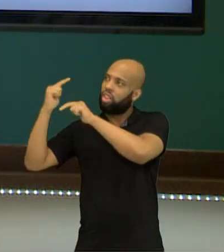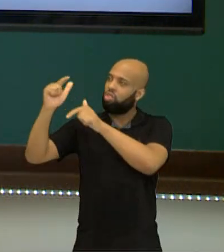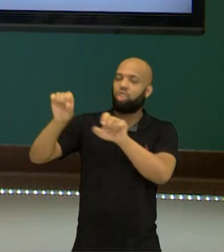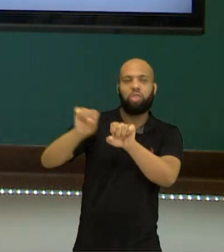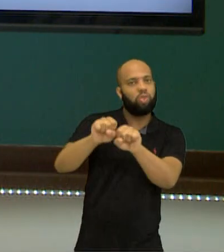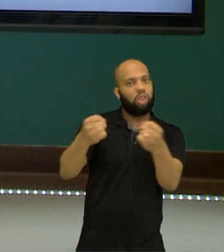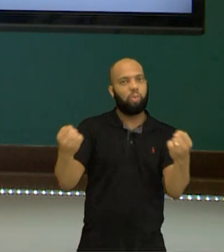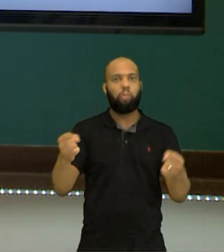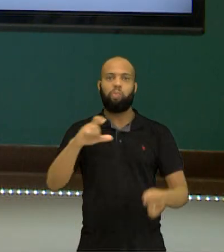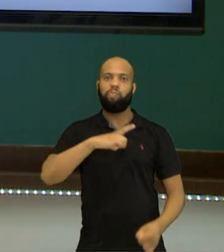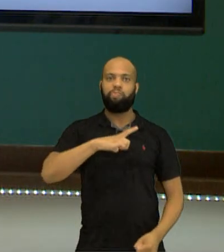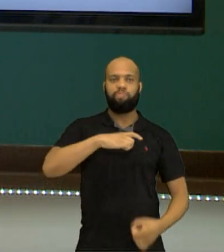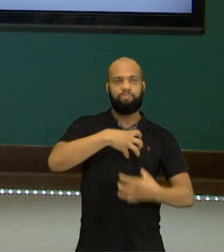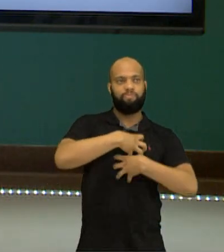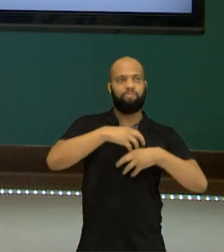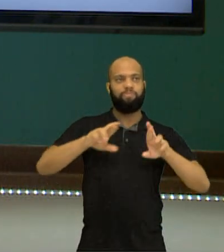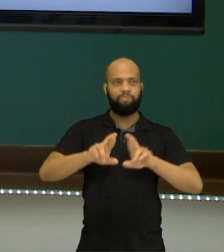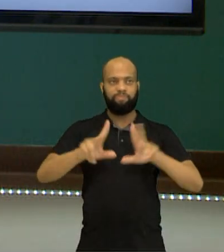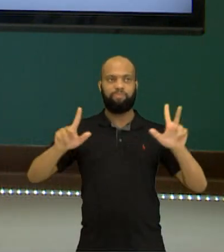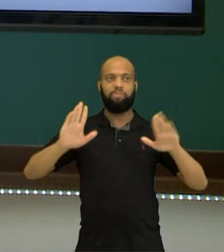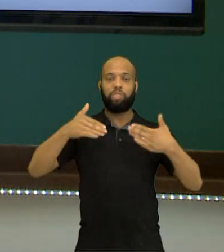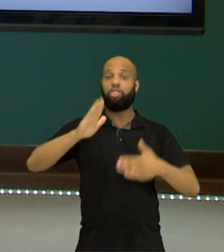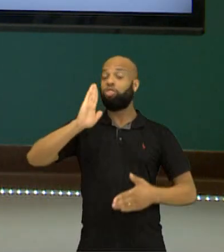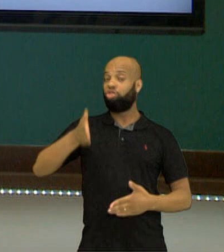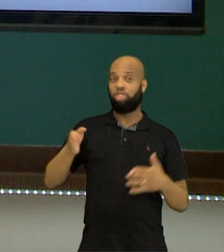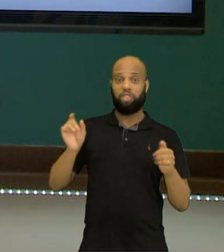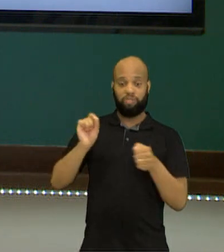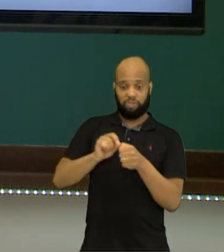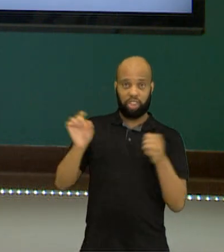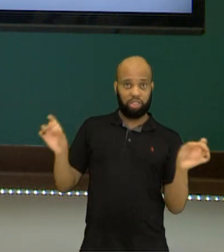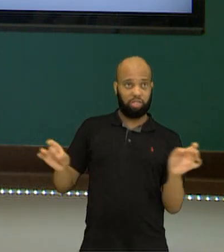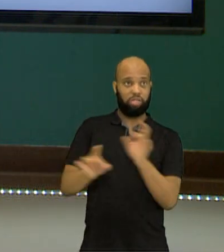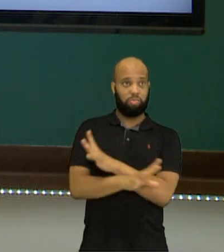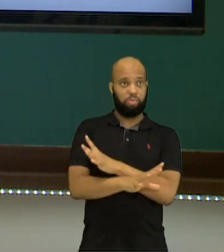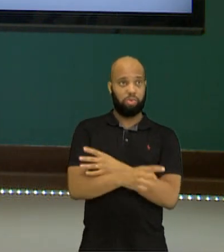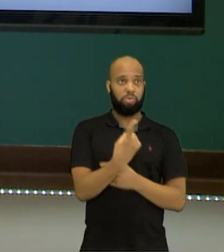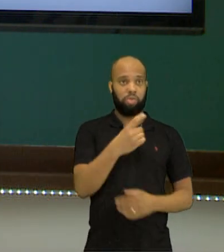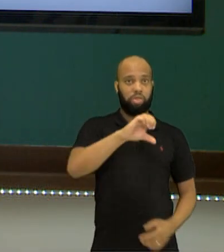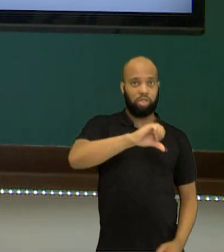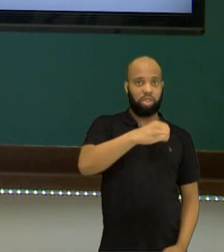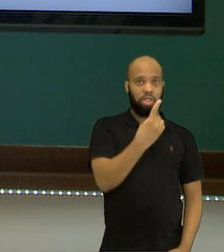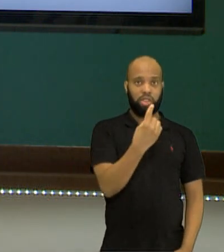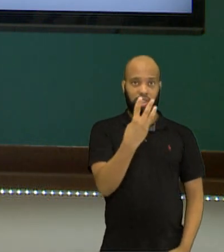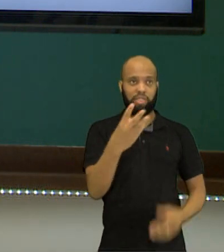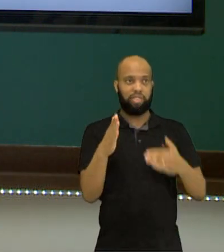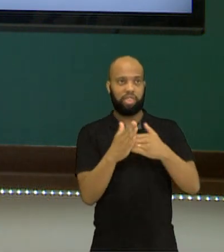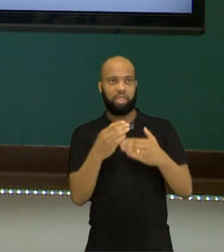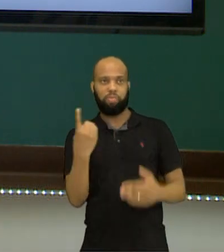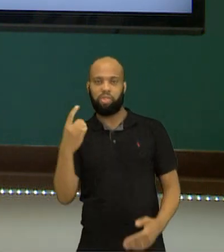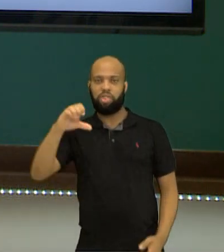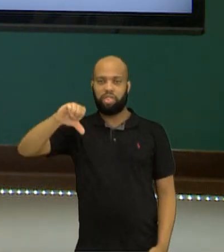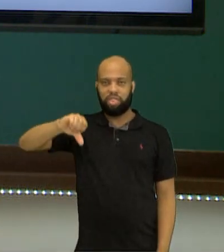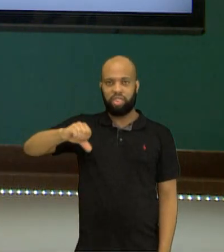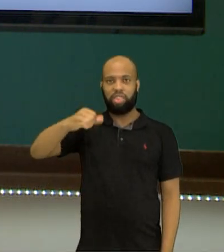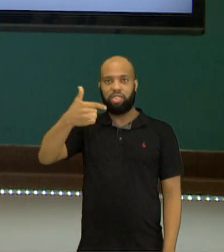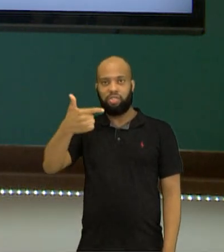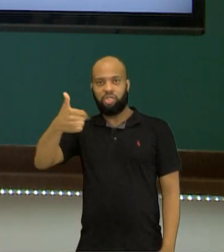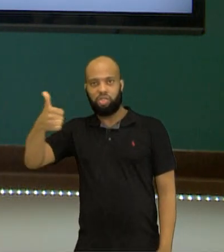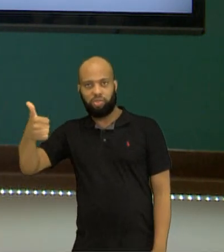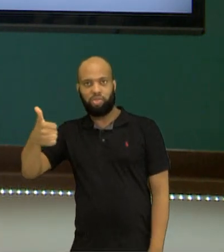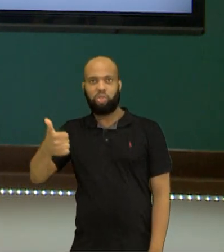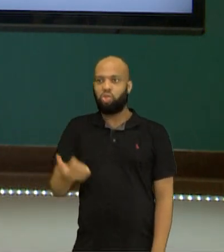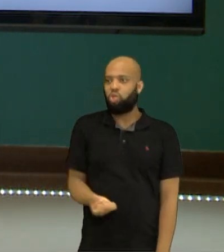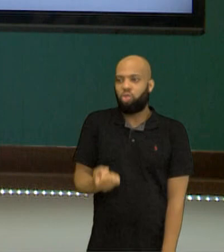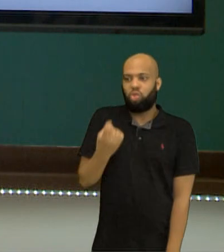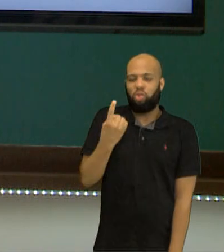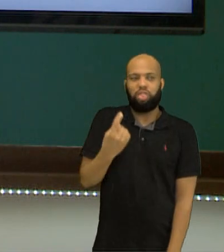seus controversos ready-mades produzidos em 1913 e 1921. Pensa, gente, imagina o abalo